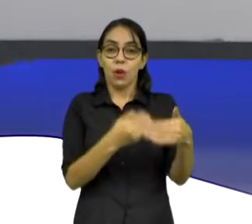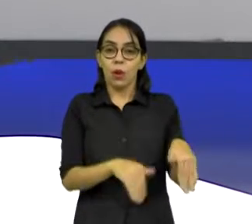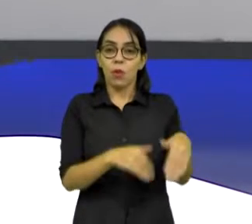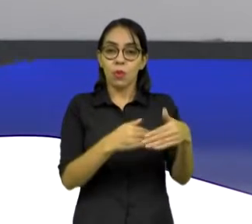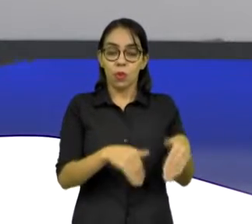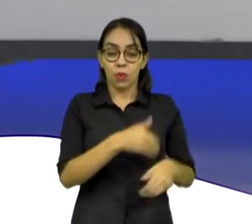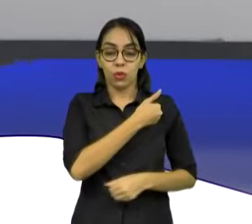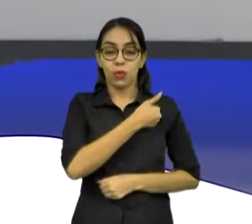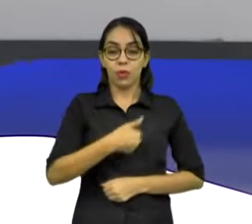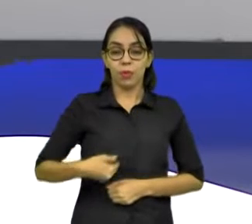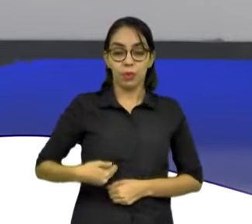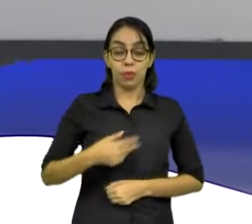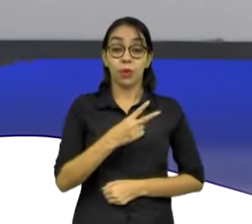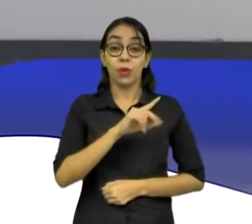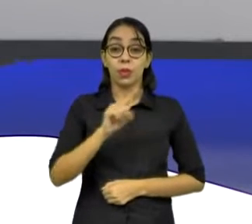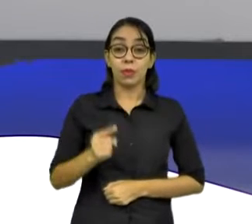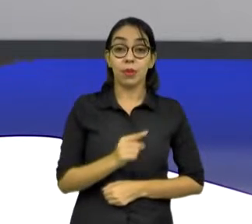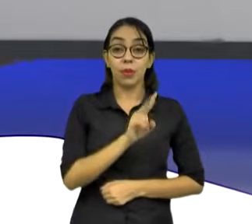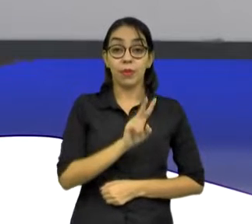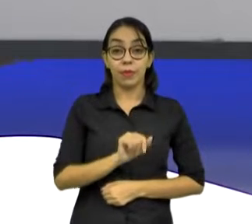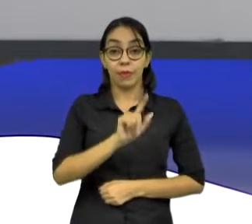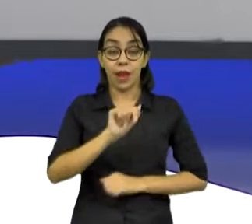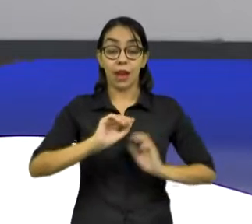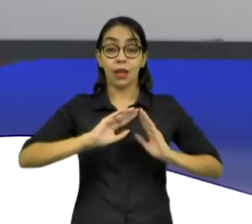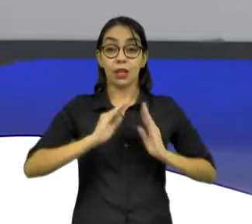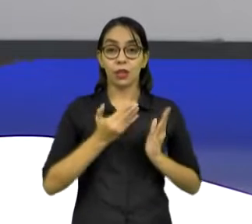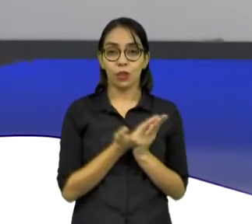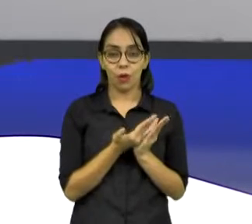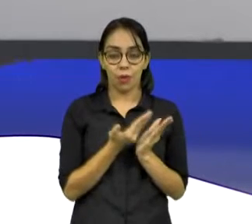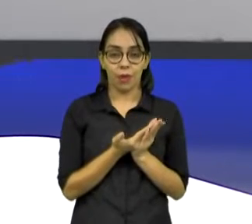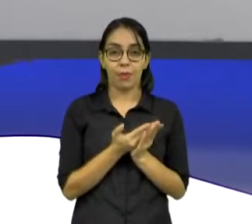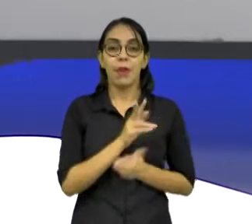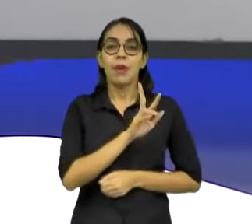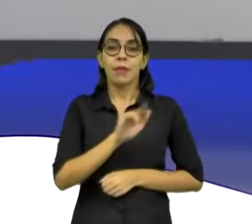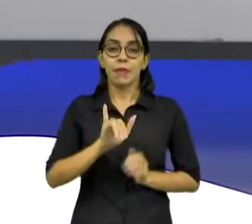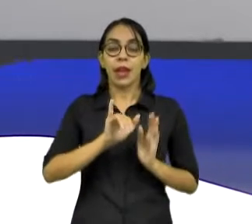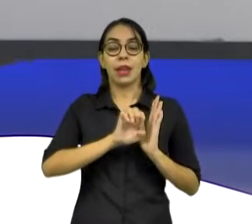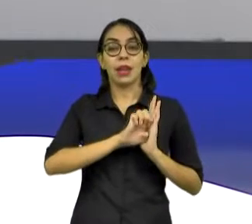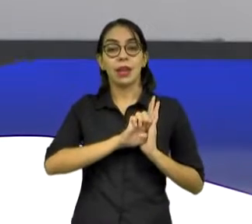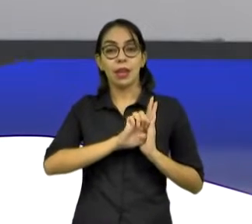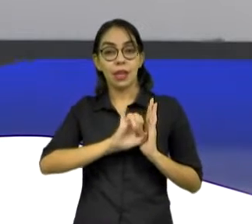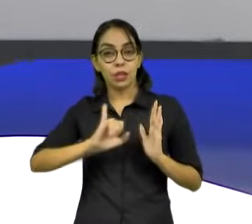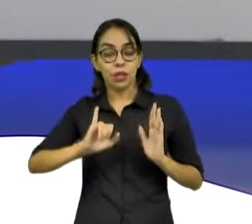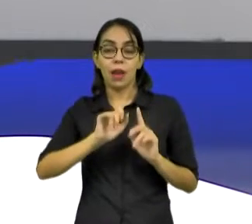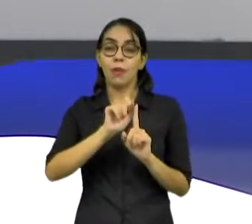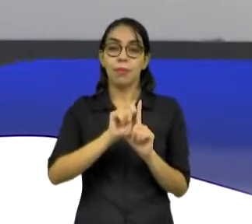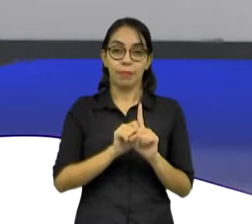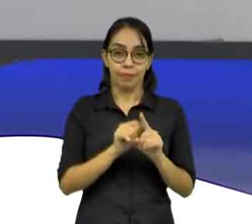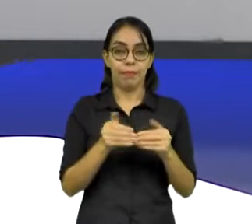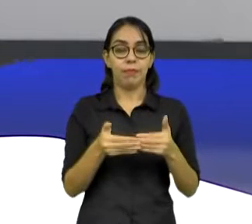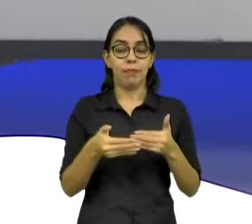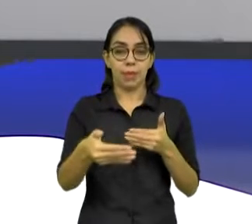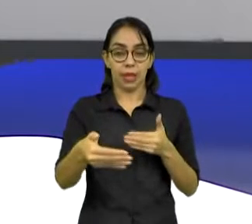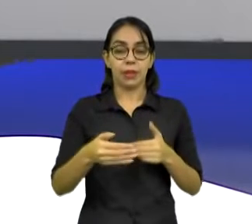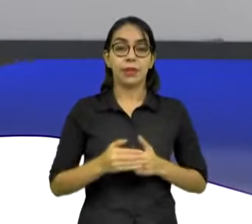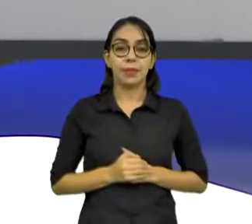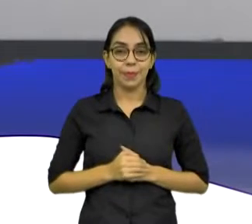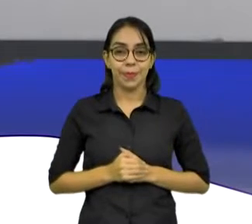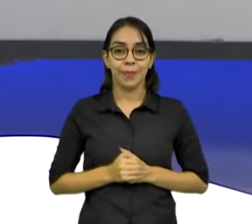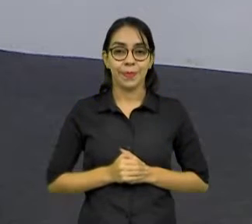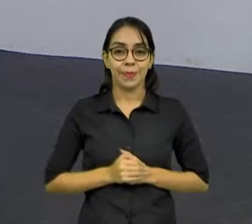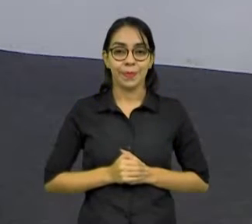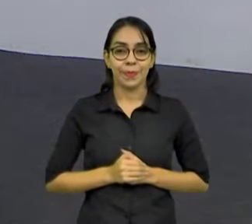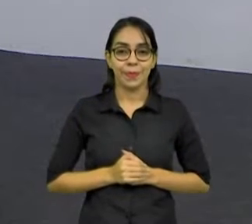para professores da rede municipal de ensino. O edital será publicado ainda neste mês e as provas serão aplicadas em agosto.